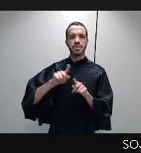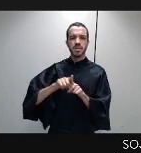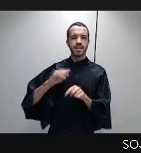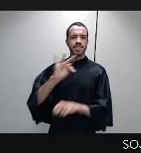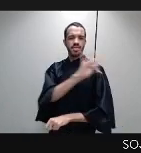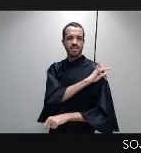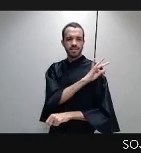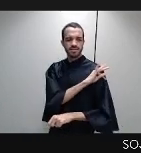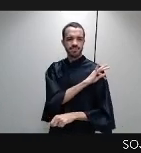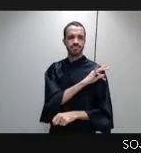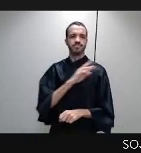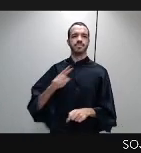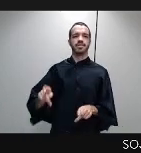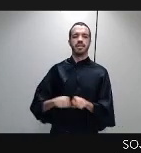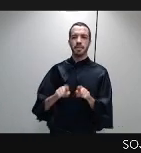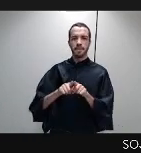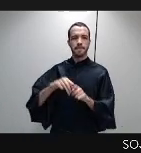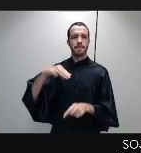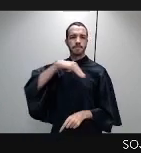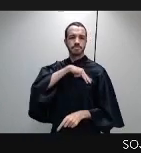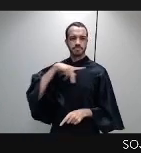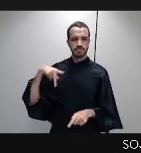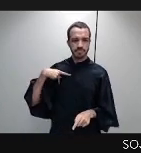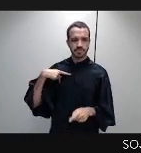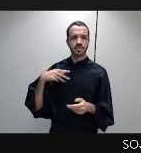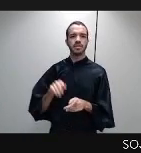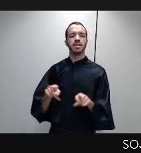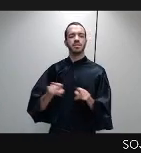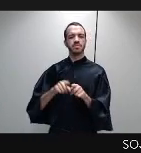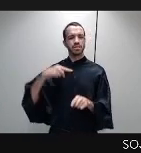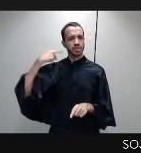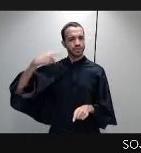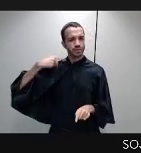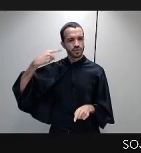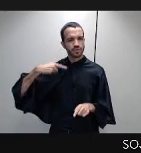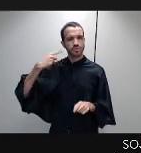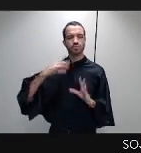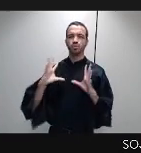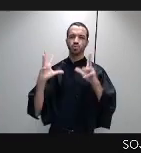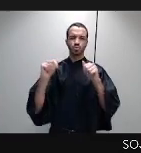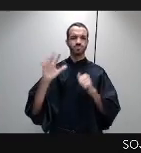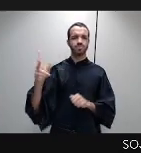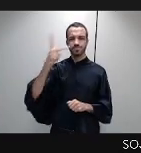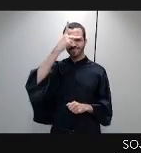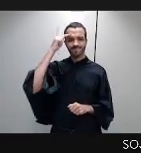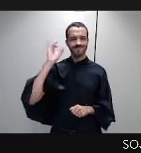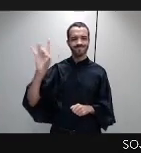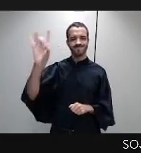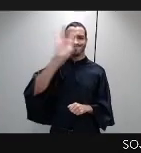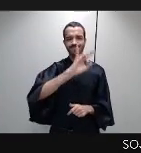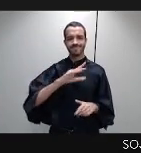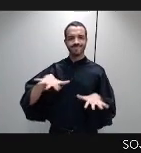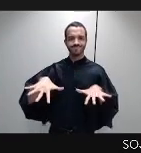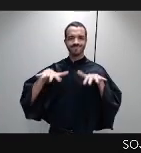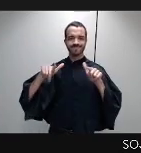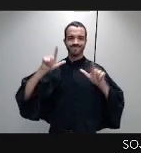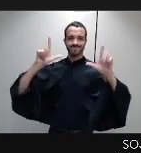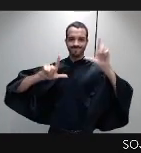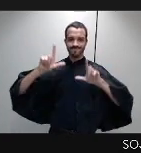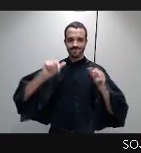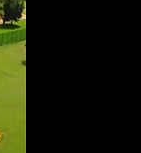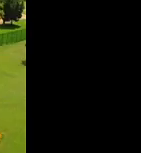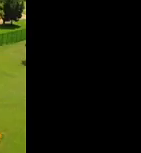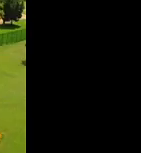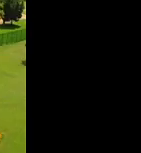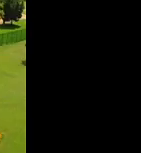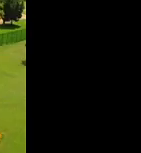Ministério Público Federal também agradeço dos Advogados e de todos que nos assistir então com isso está encerrada a nossa sessão com muito